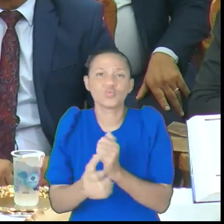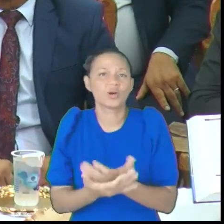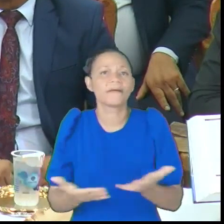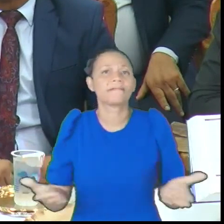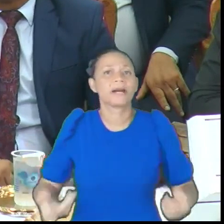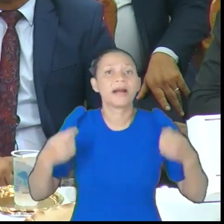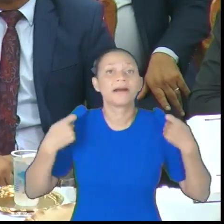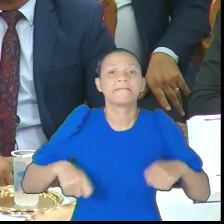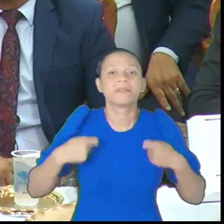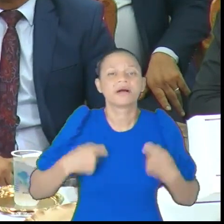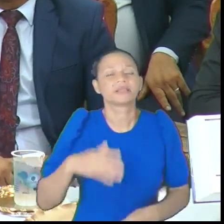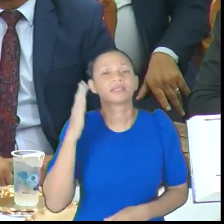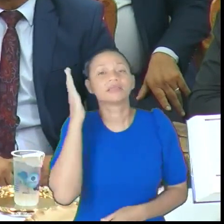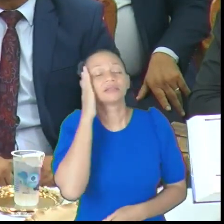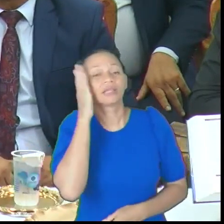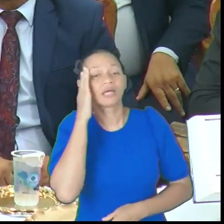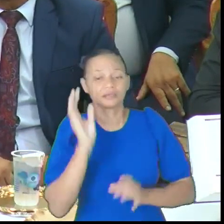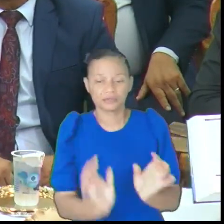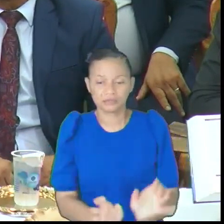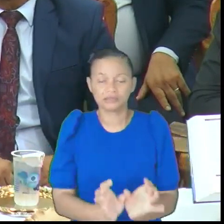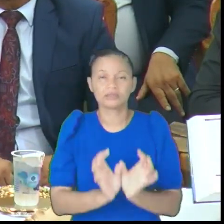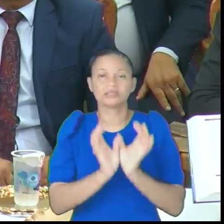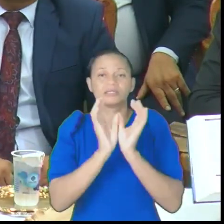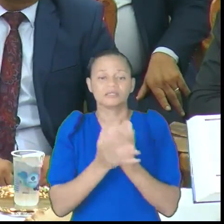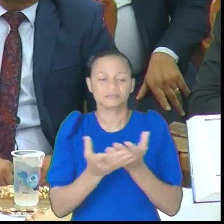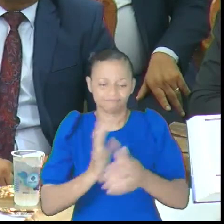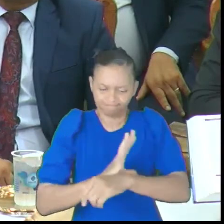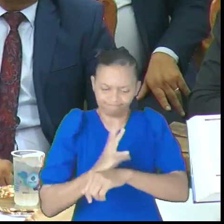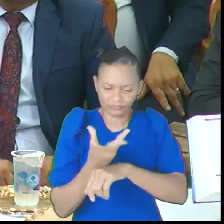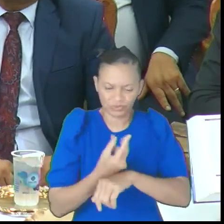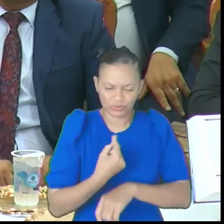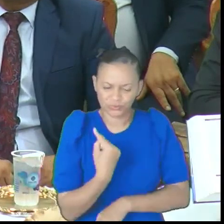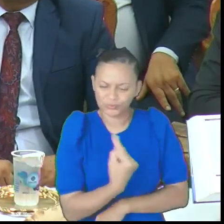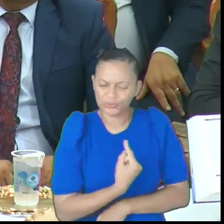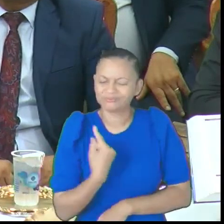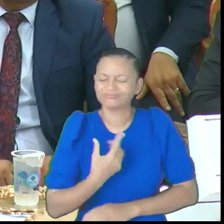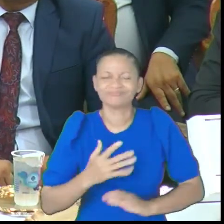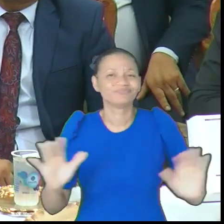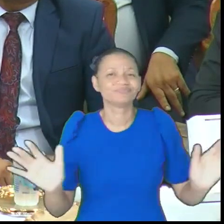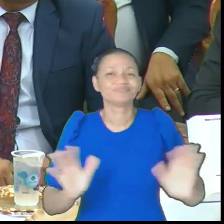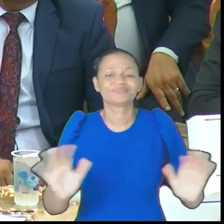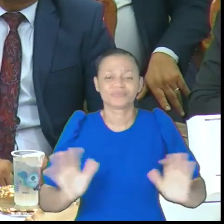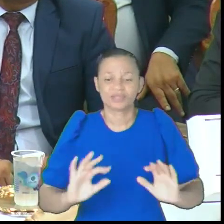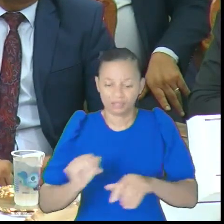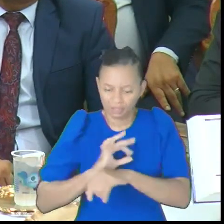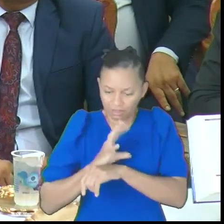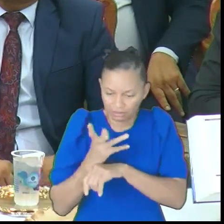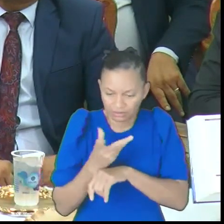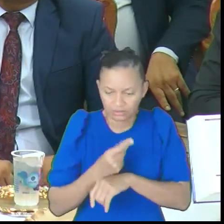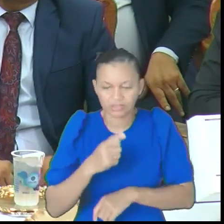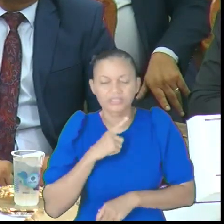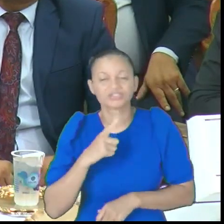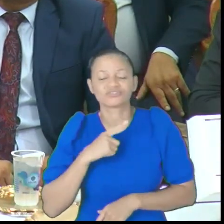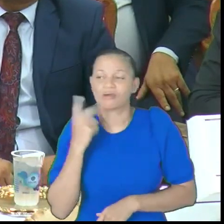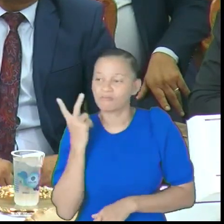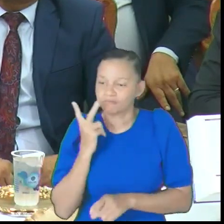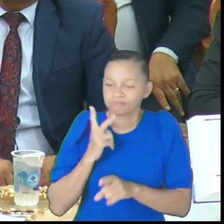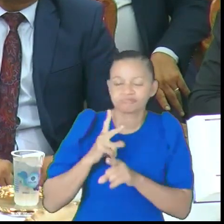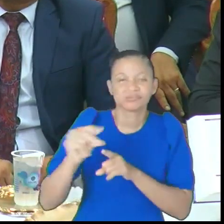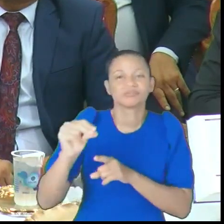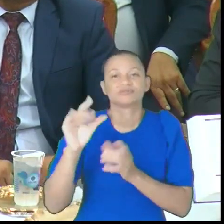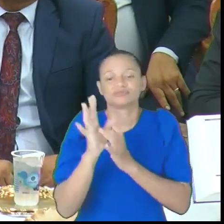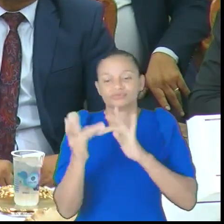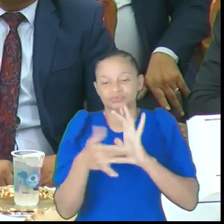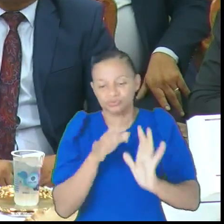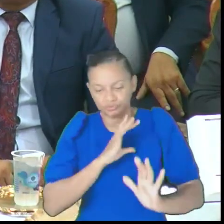conosco. Precisamos entender na Santa Ceia, a igreja não está sozinha, ela já triunfou com Cristo na cruz do